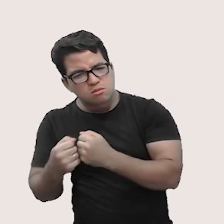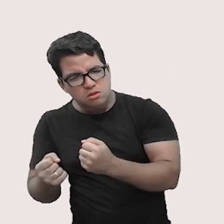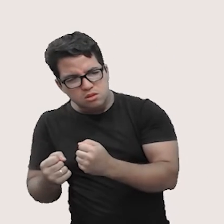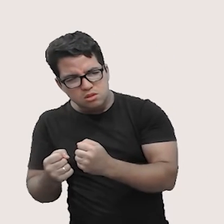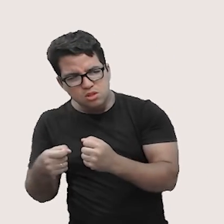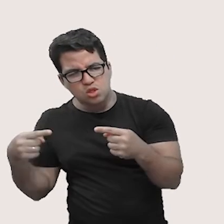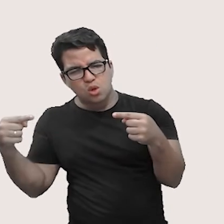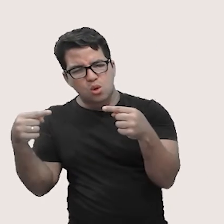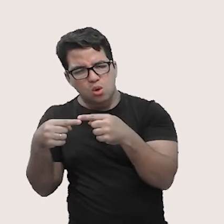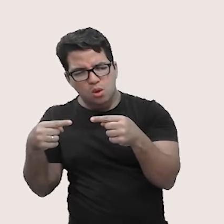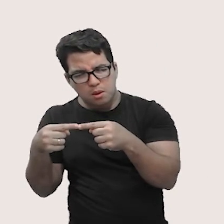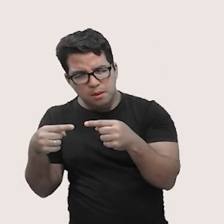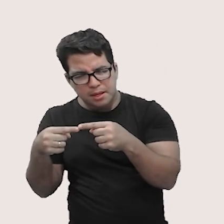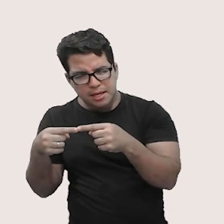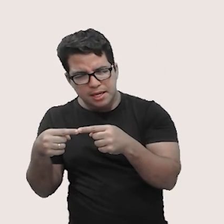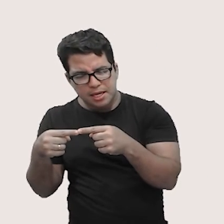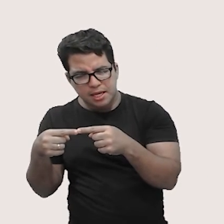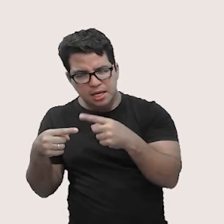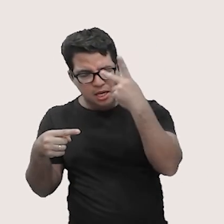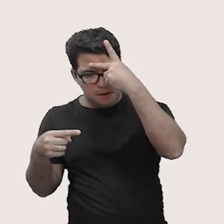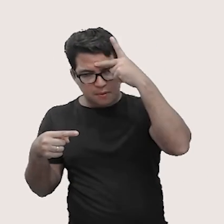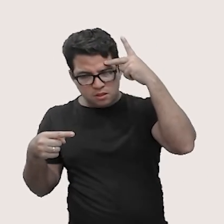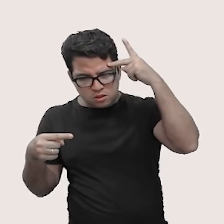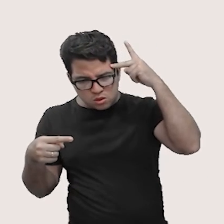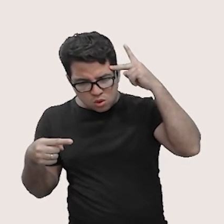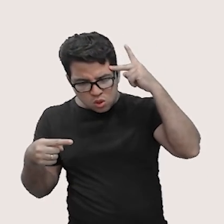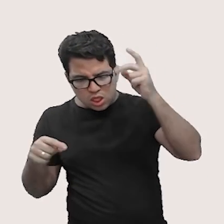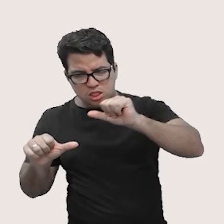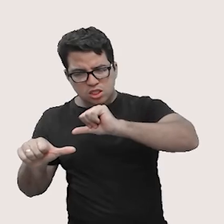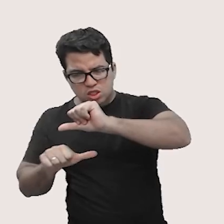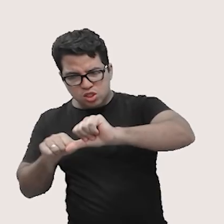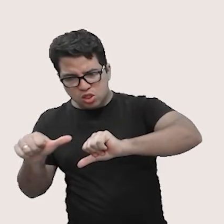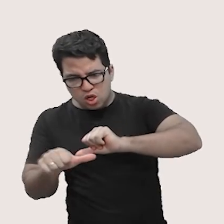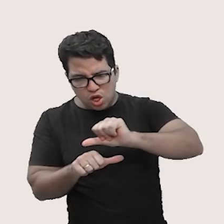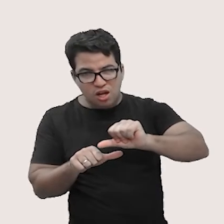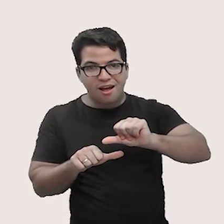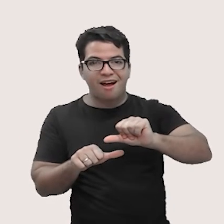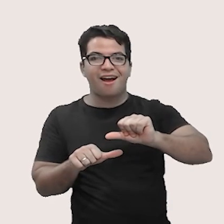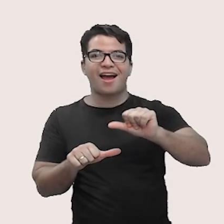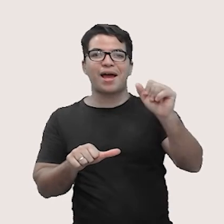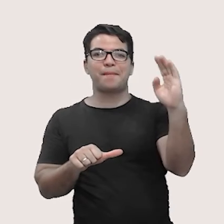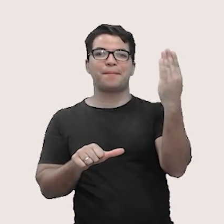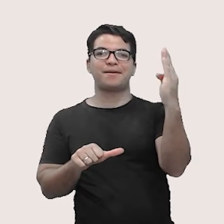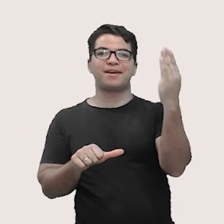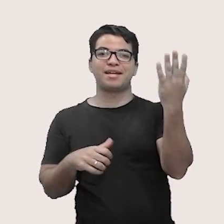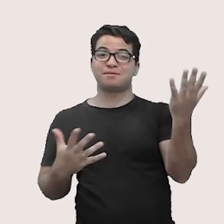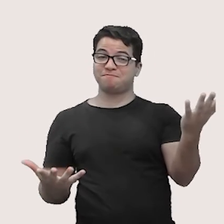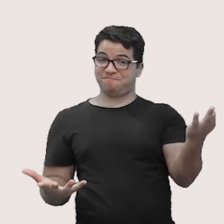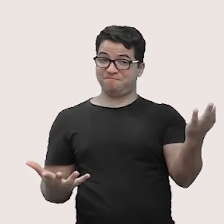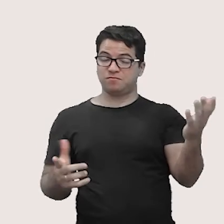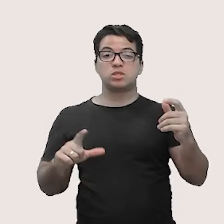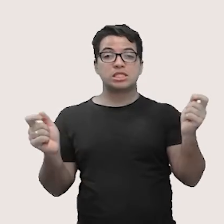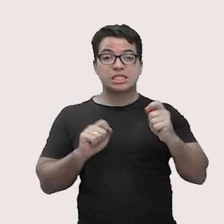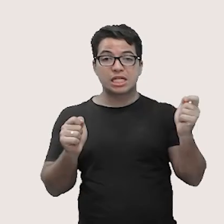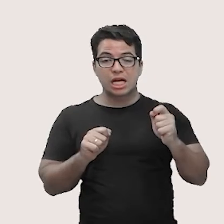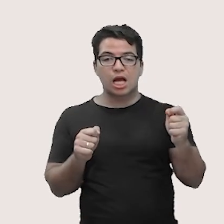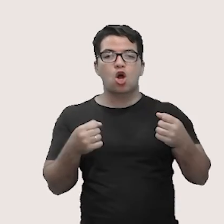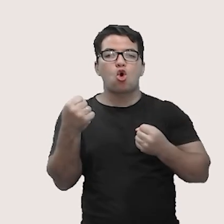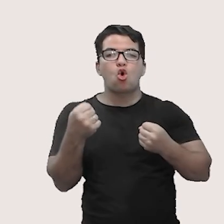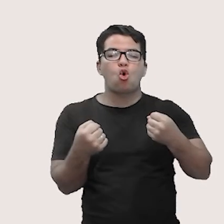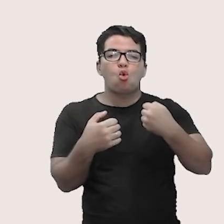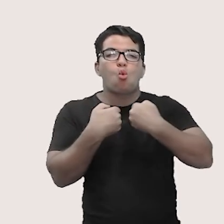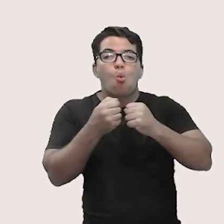ônibus usados e transformar em banheiros, que seriam banheiros itinerantes, para atender o maior número de pessoas.